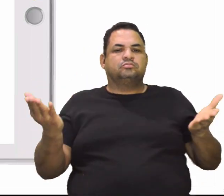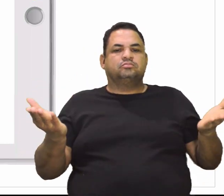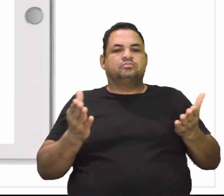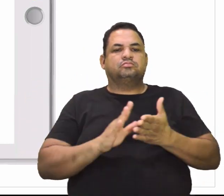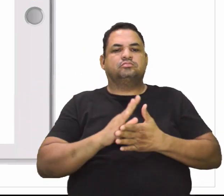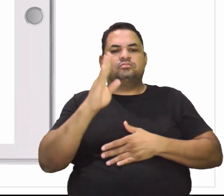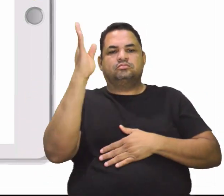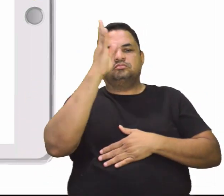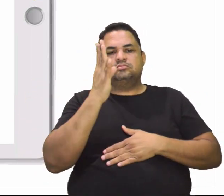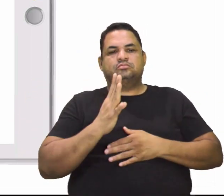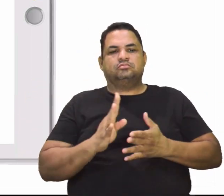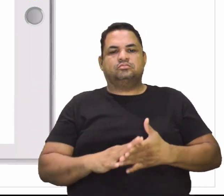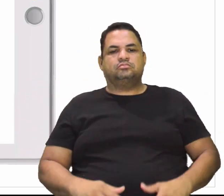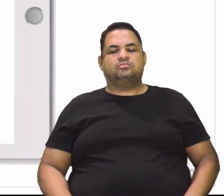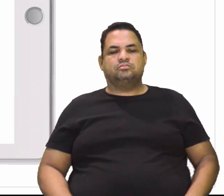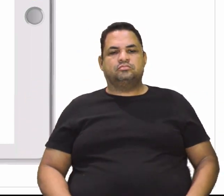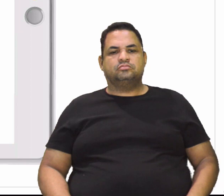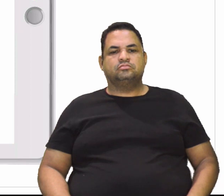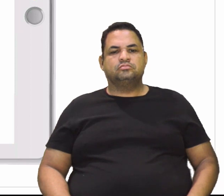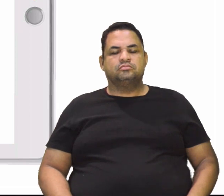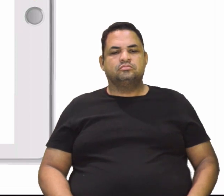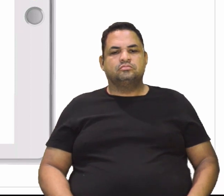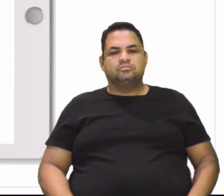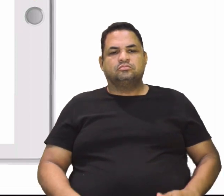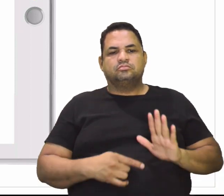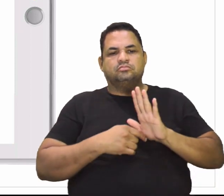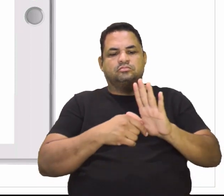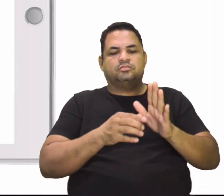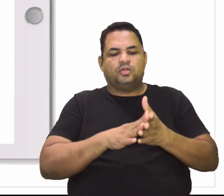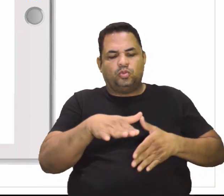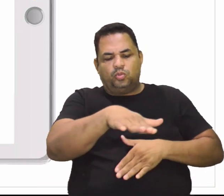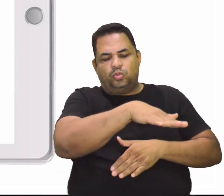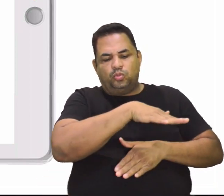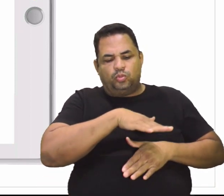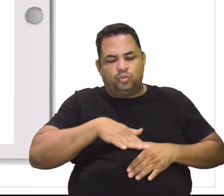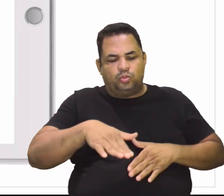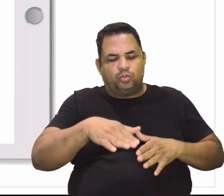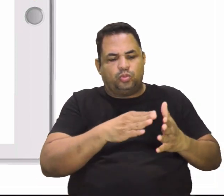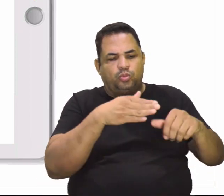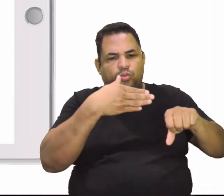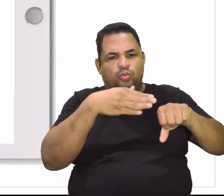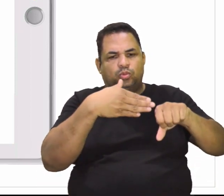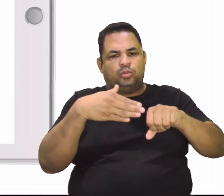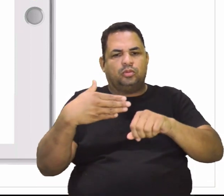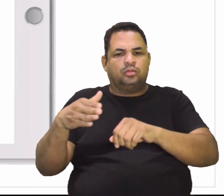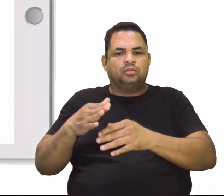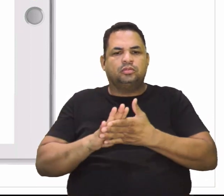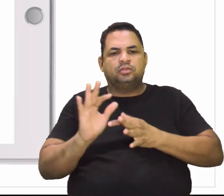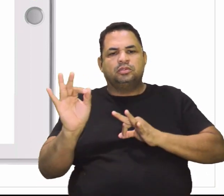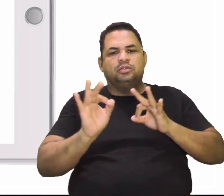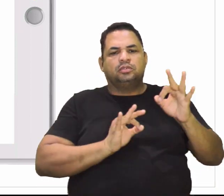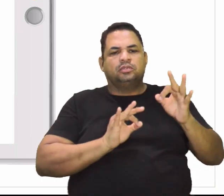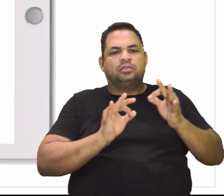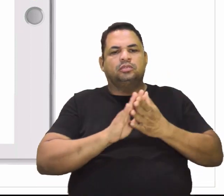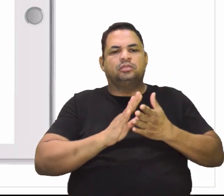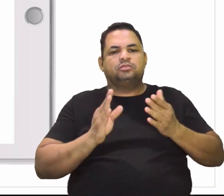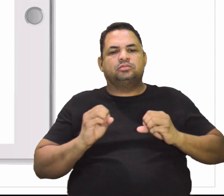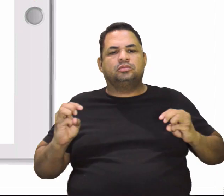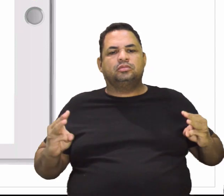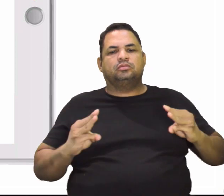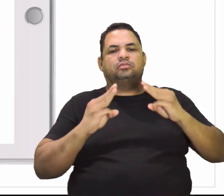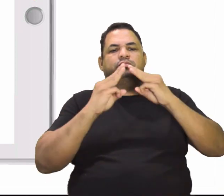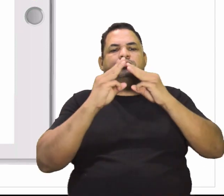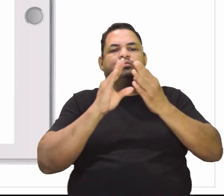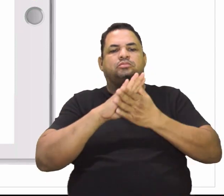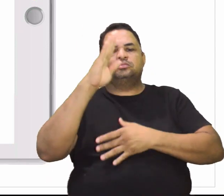brasileira. E ela trazia sobre sítios arqueológicos, sobre Luzia, o mais antigo fóssil da América, sobre sambaquis e